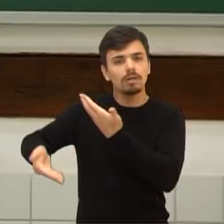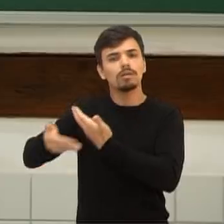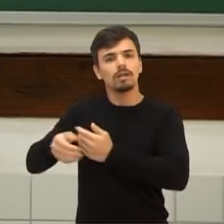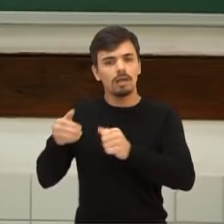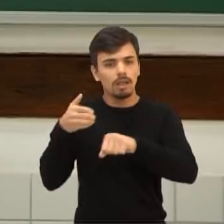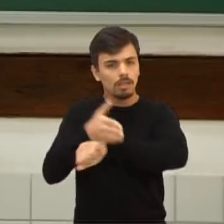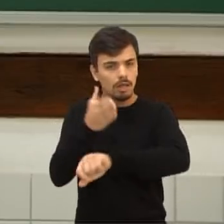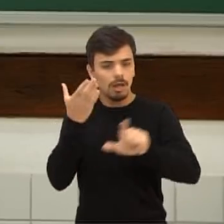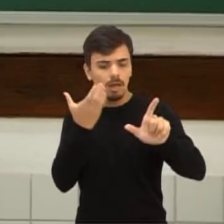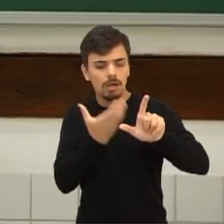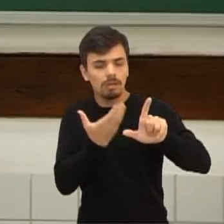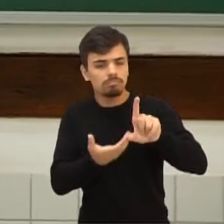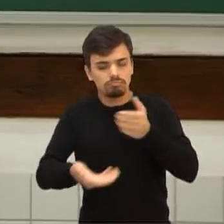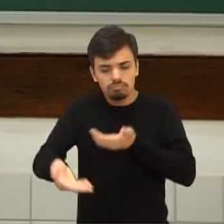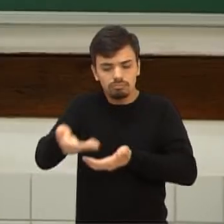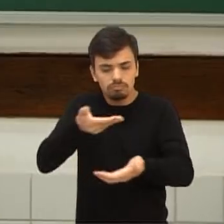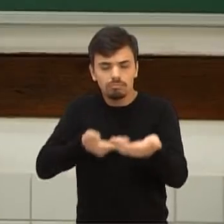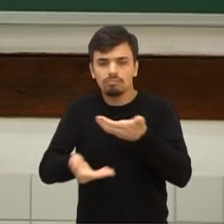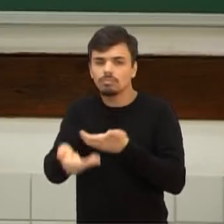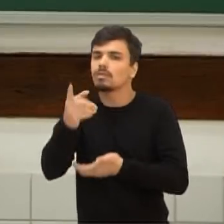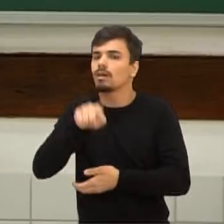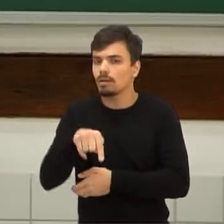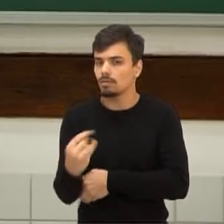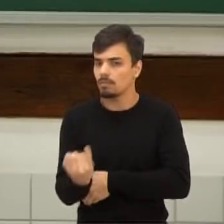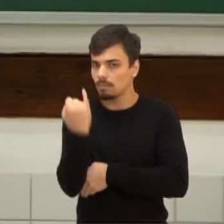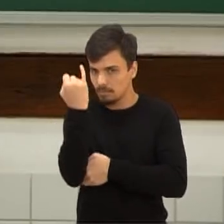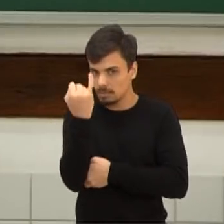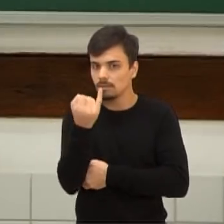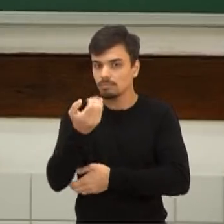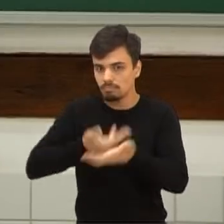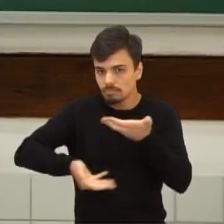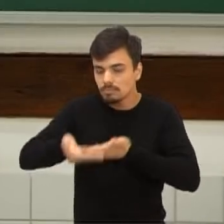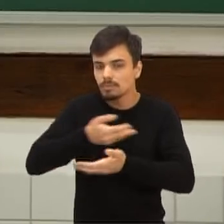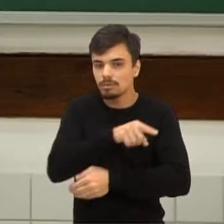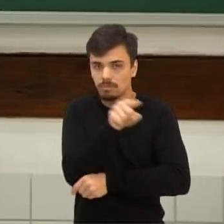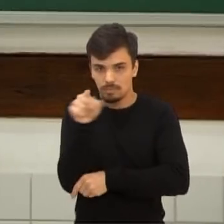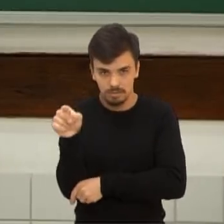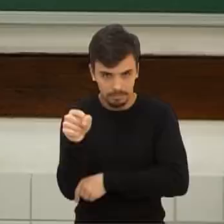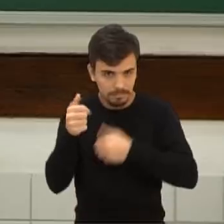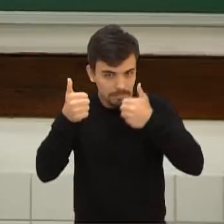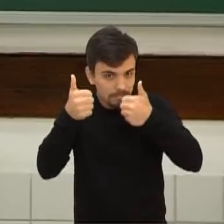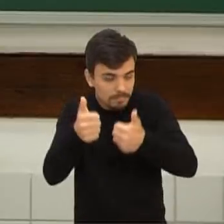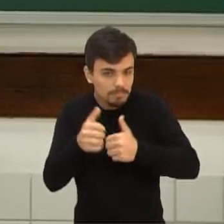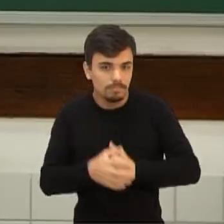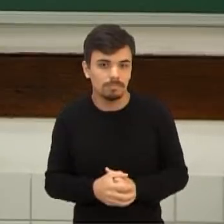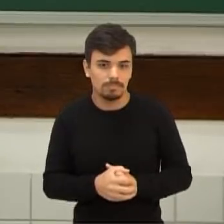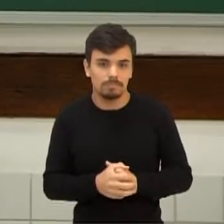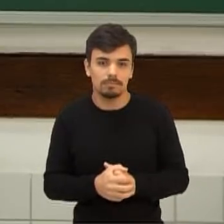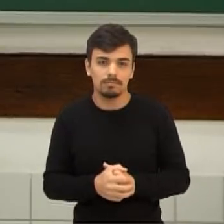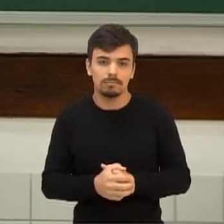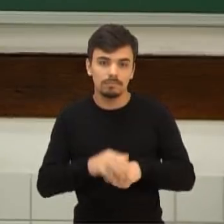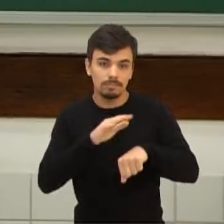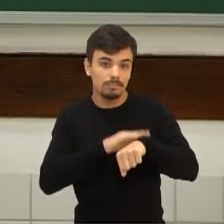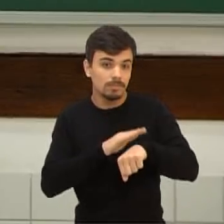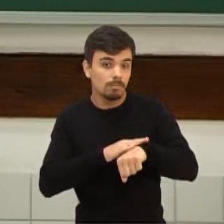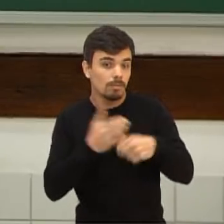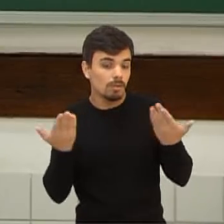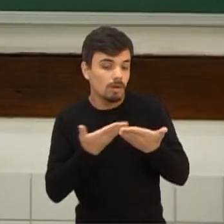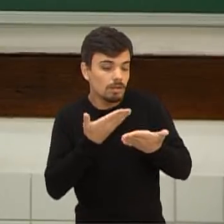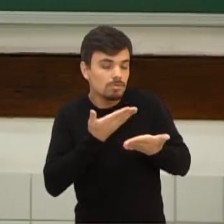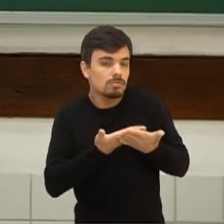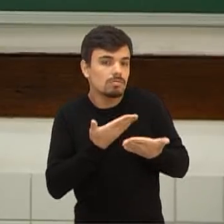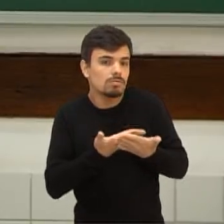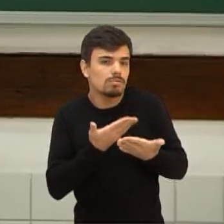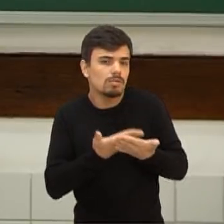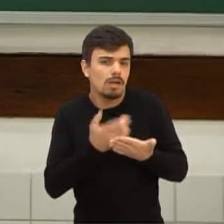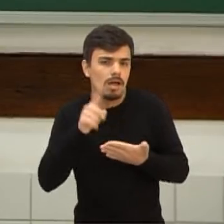no Classroom, interajam, é muito importante a participação de vocês, certinho? Momento de estudo, é